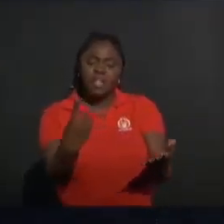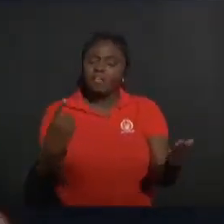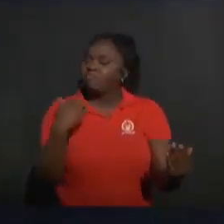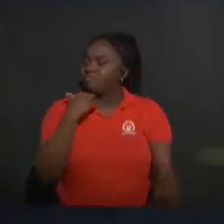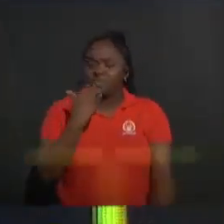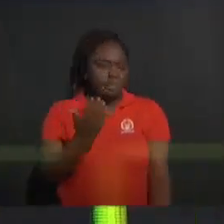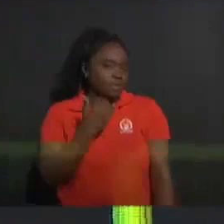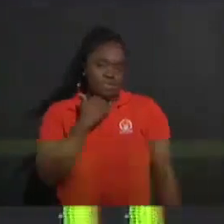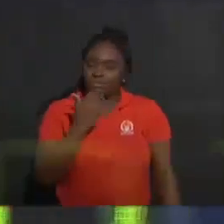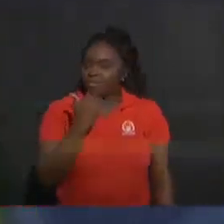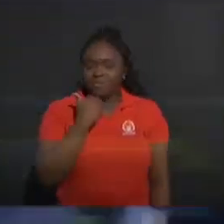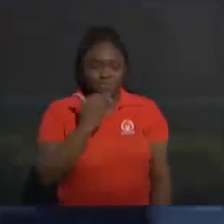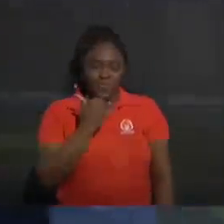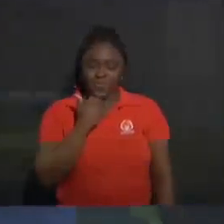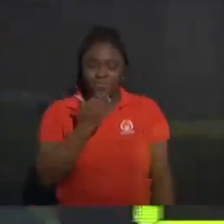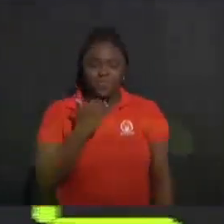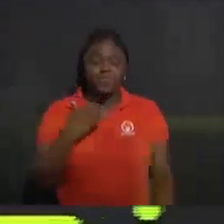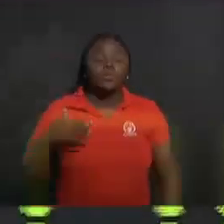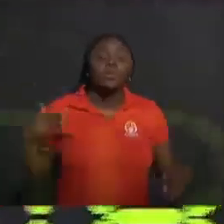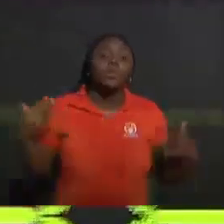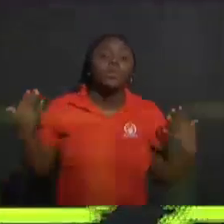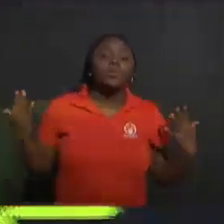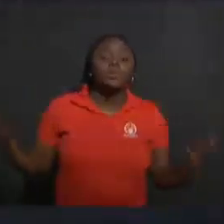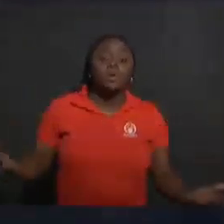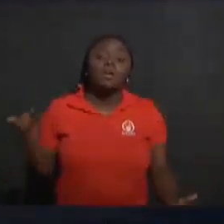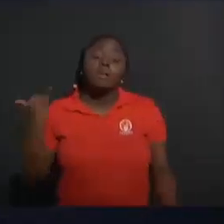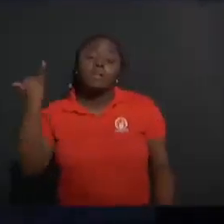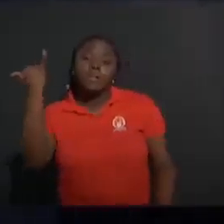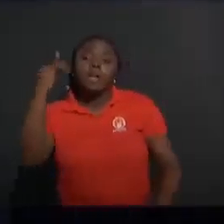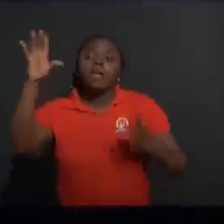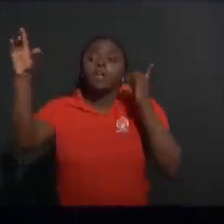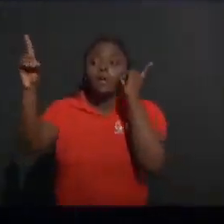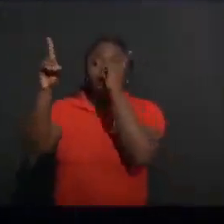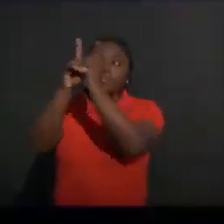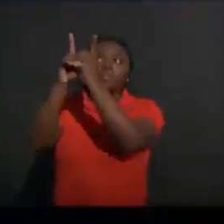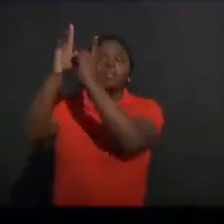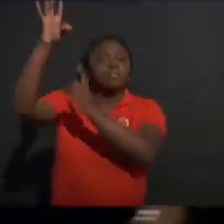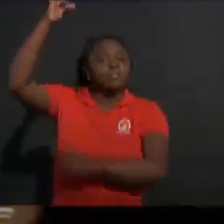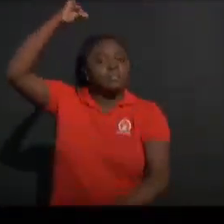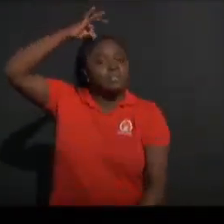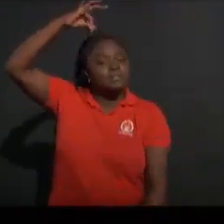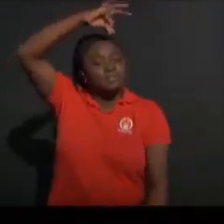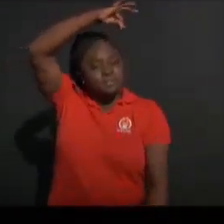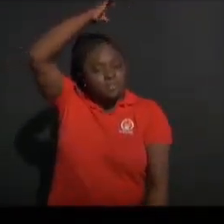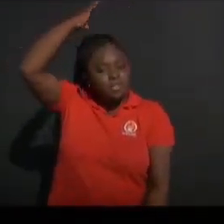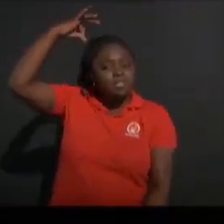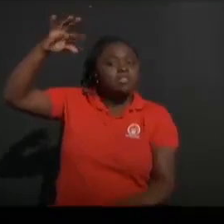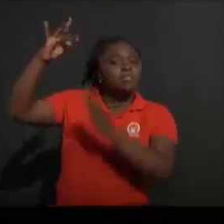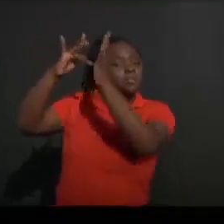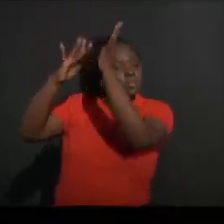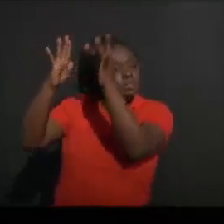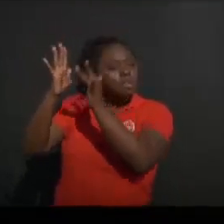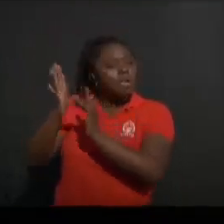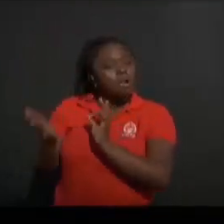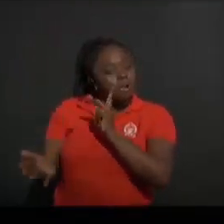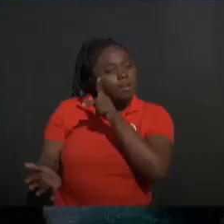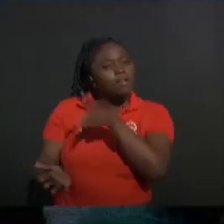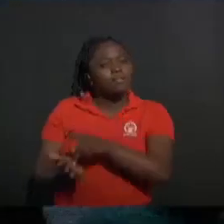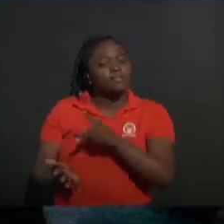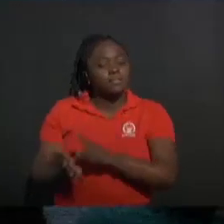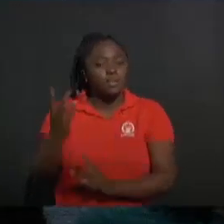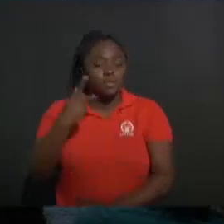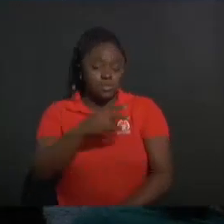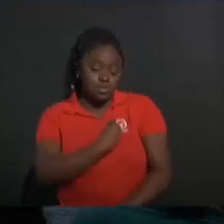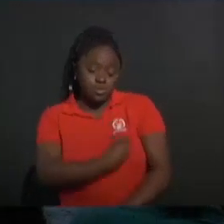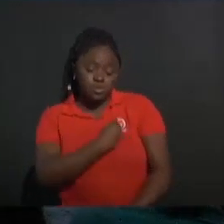Não adianta. O que, que adianta? Ter um encontro real com o Espírito Santo, com Jesus, e mudar sua